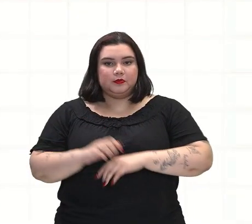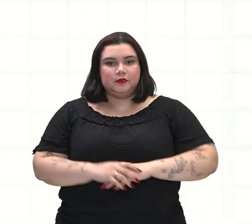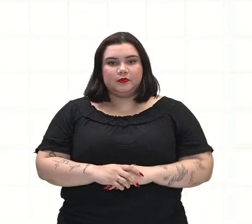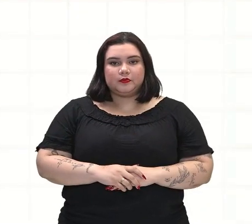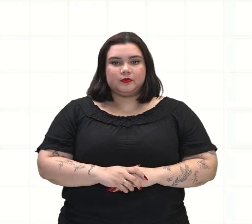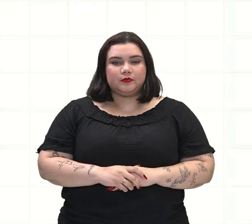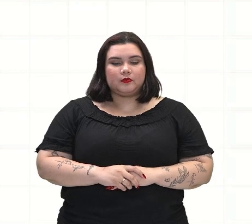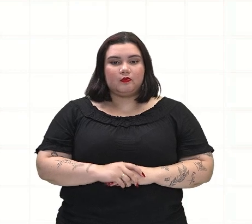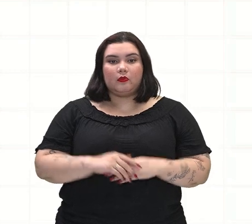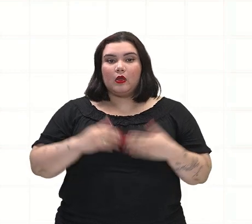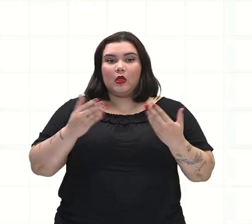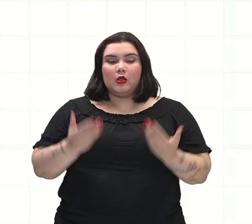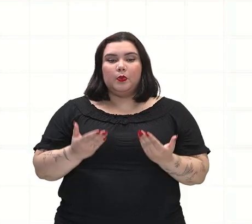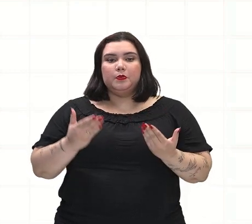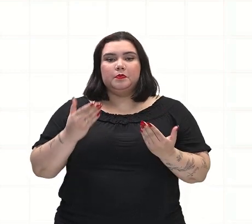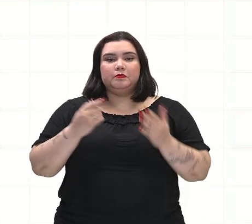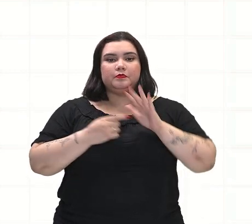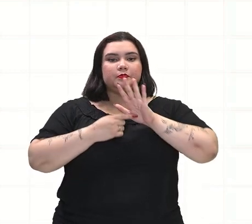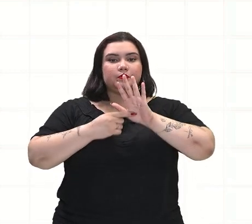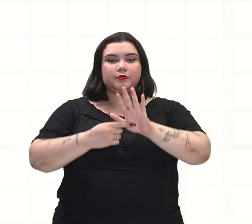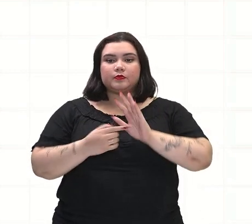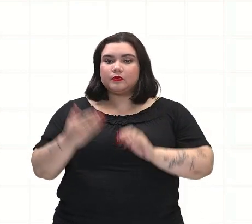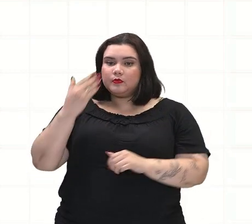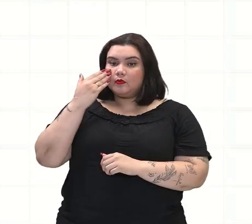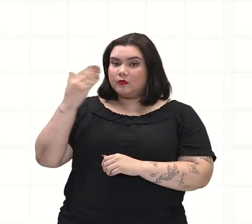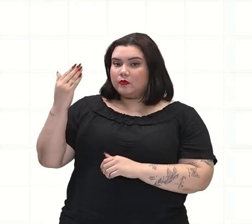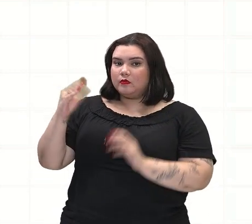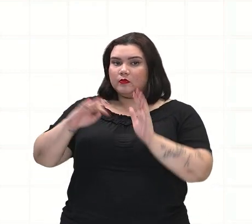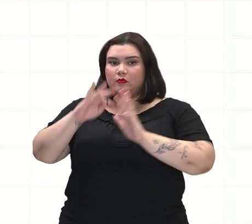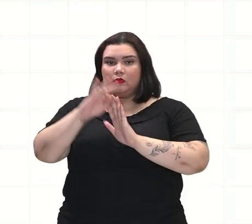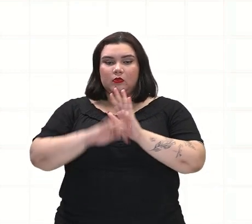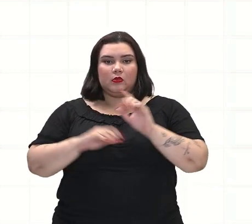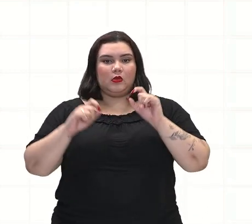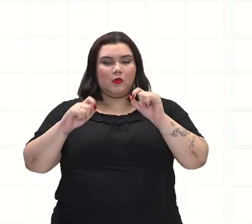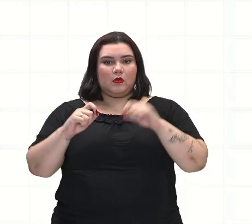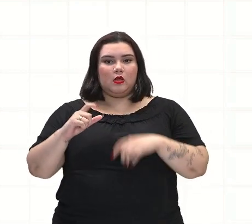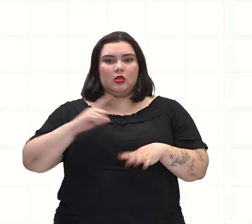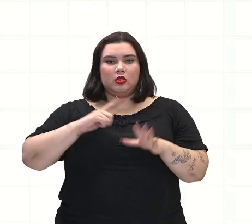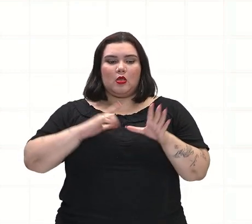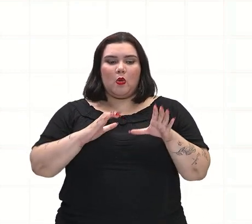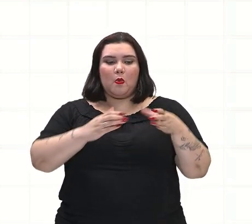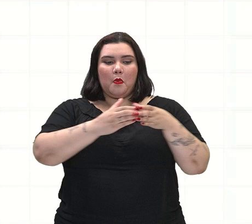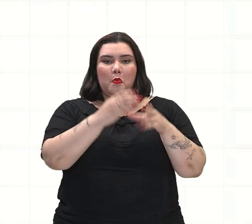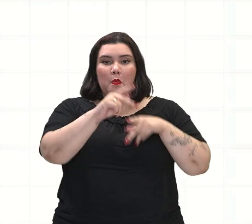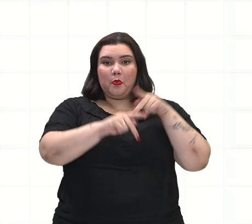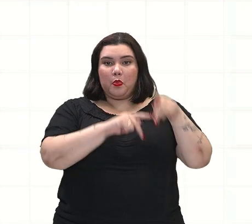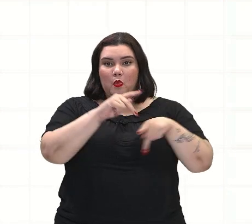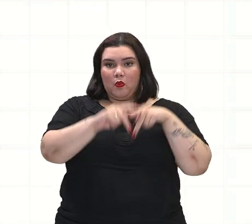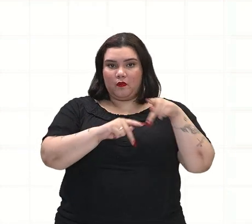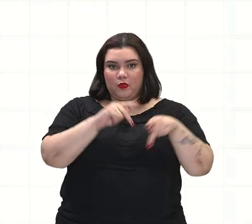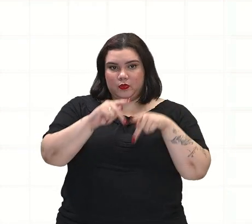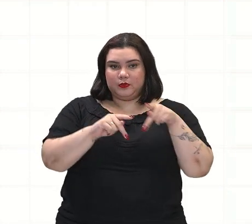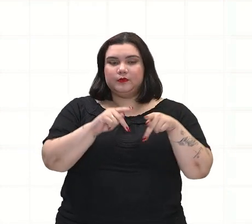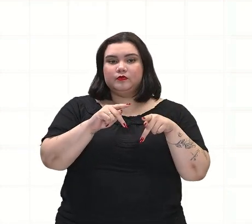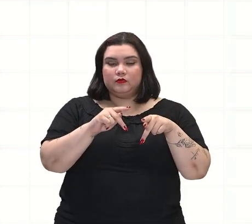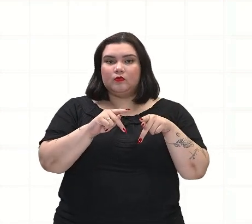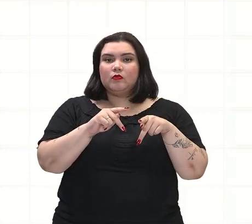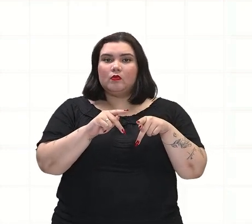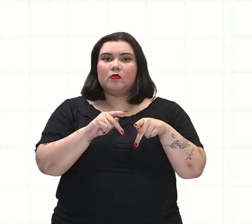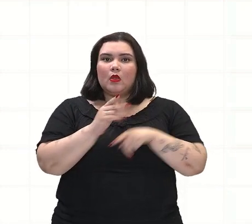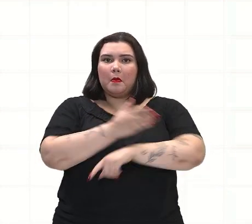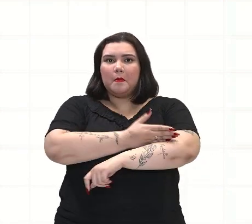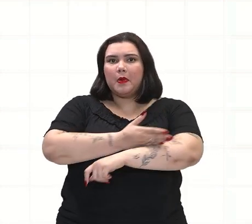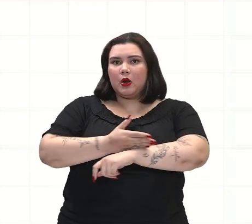na qual você tem uma pequena elite branca detendo o poder e